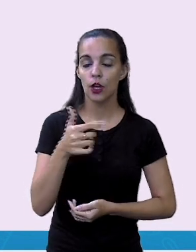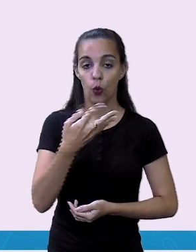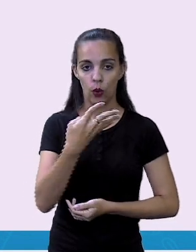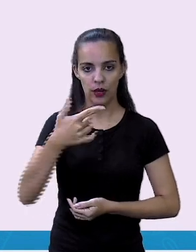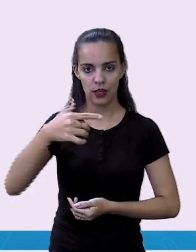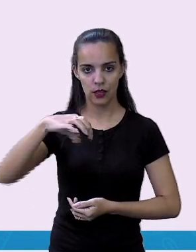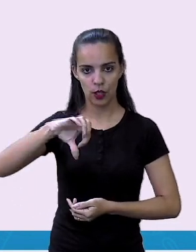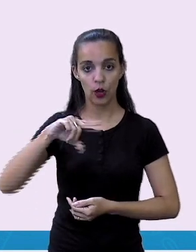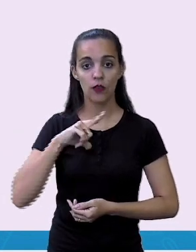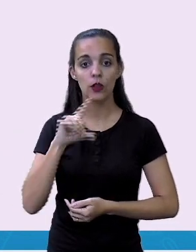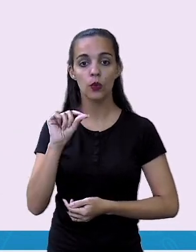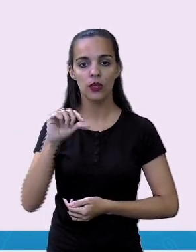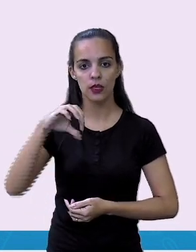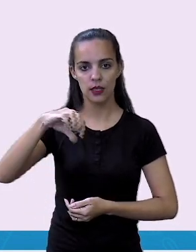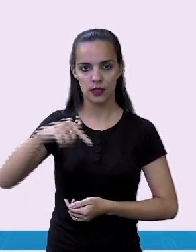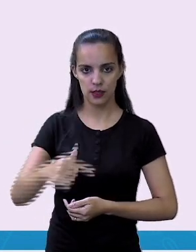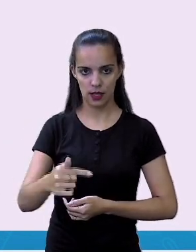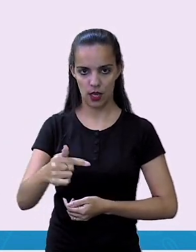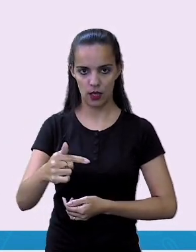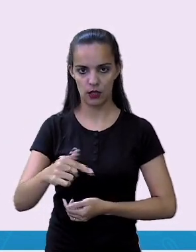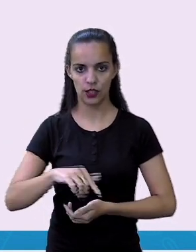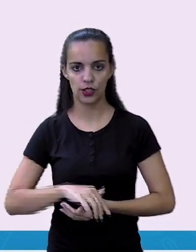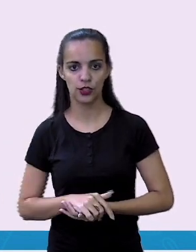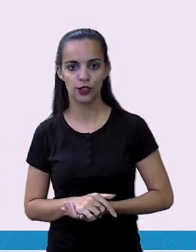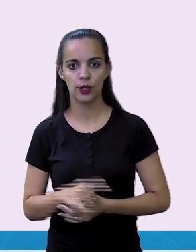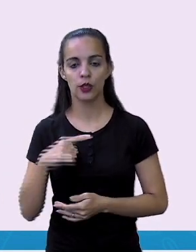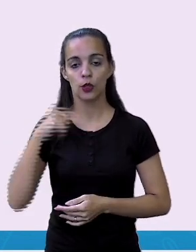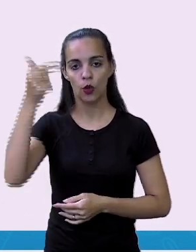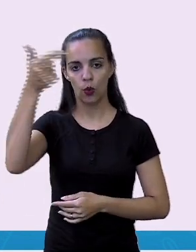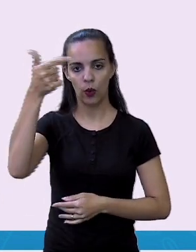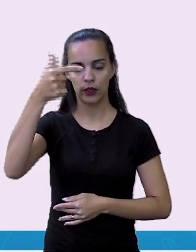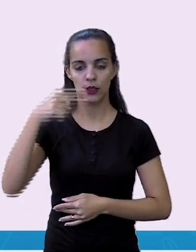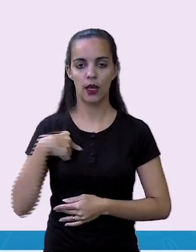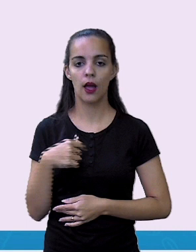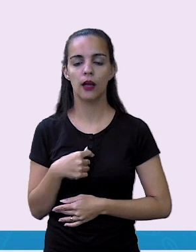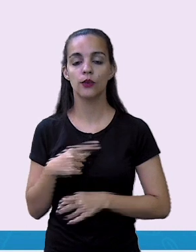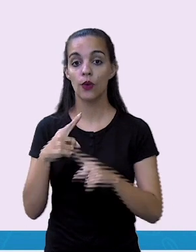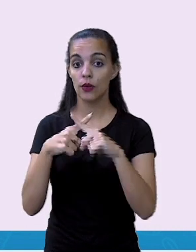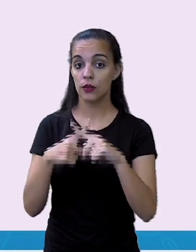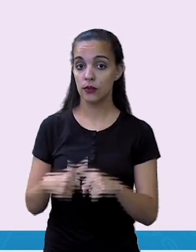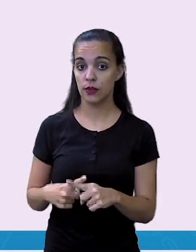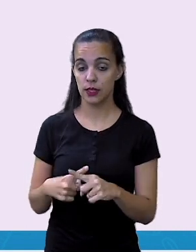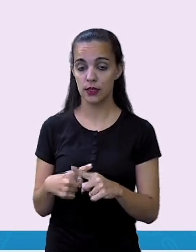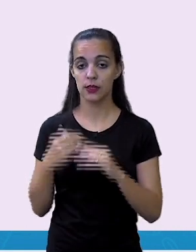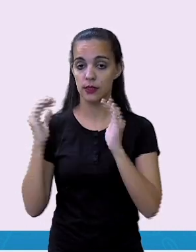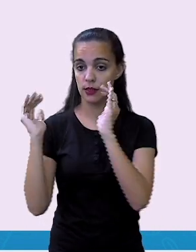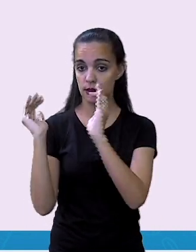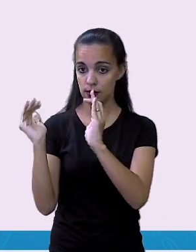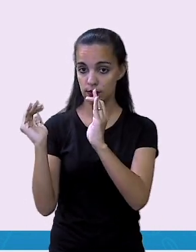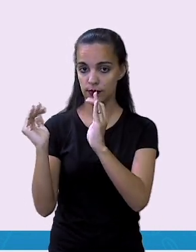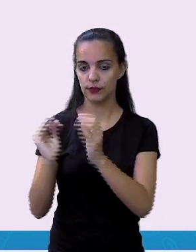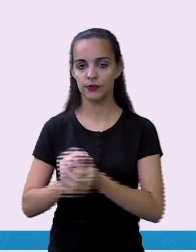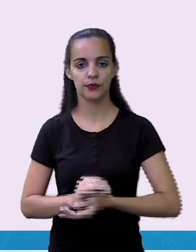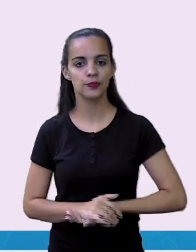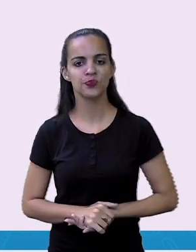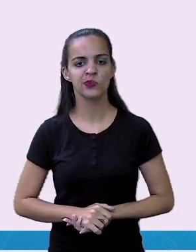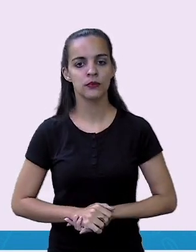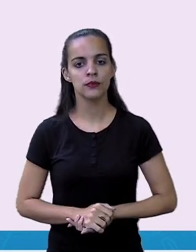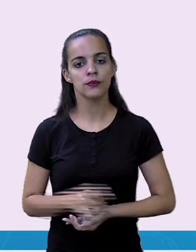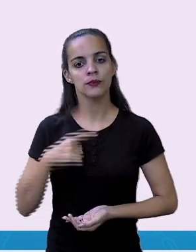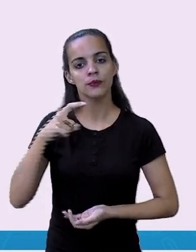7 ao quadrado. Vezes, aqui eu tenho a diferença entre dois quadrados. Raiz de